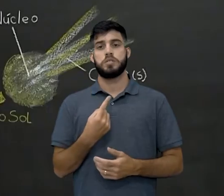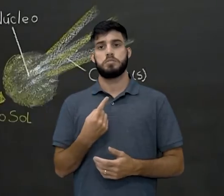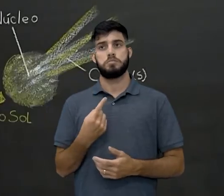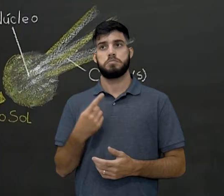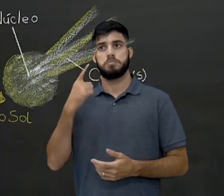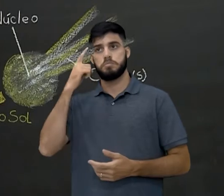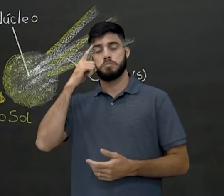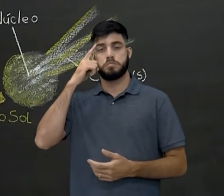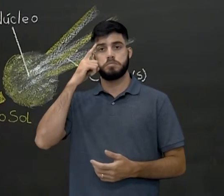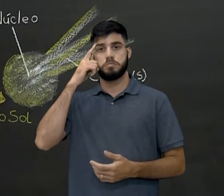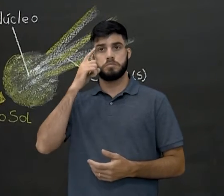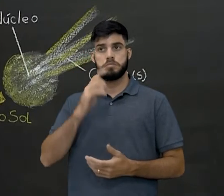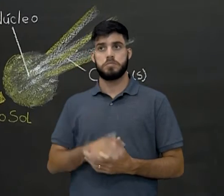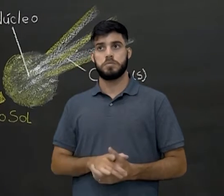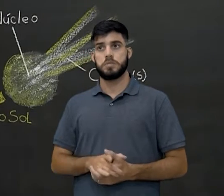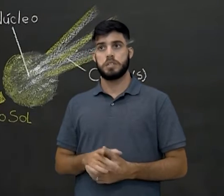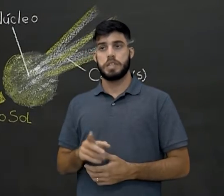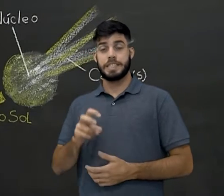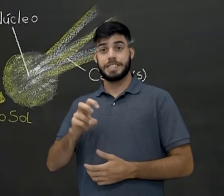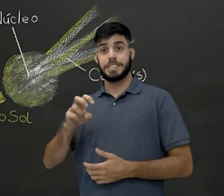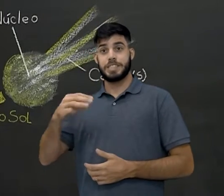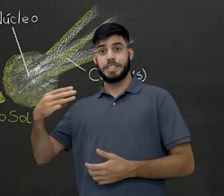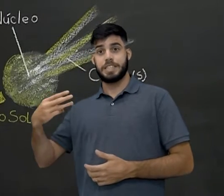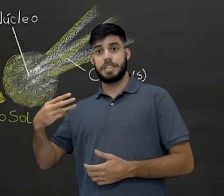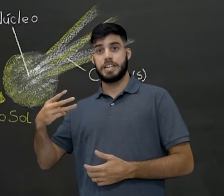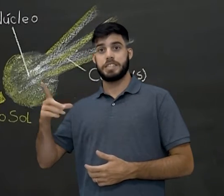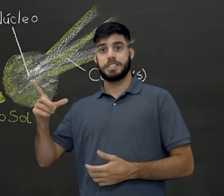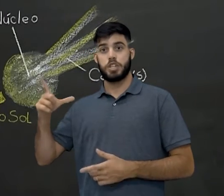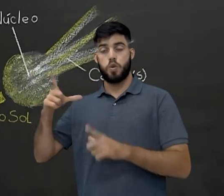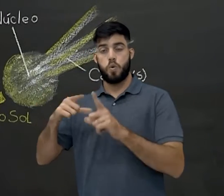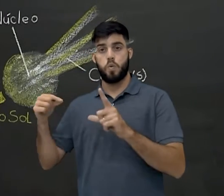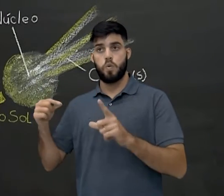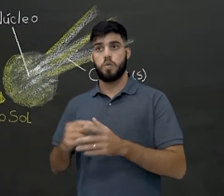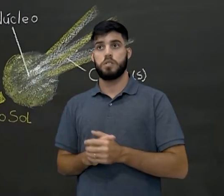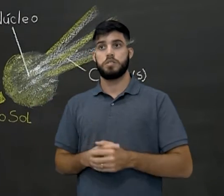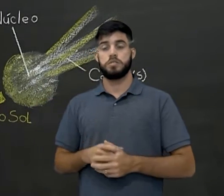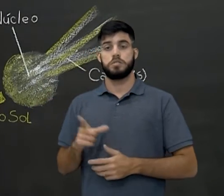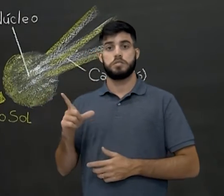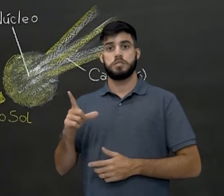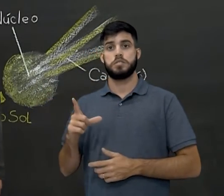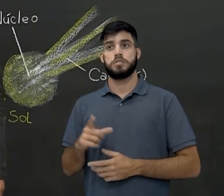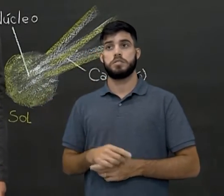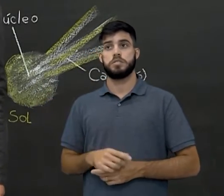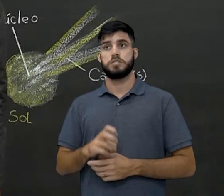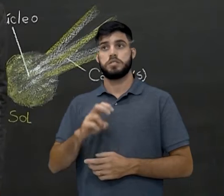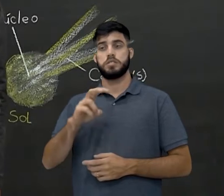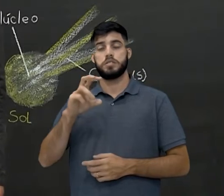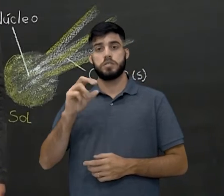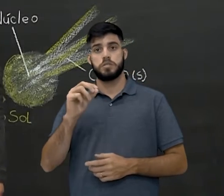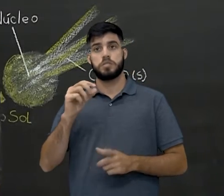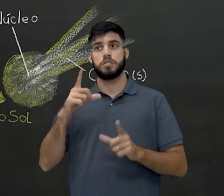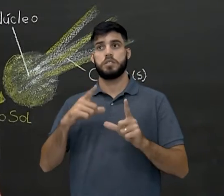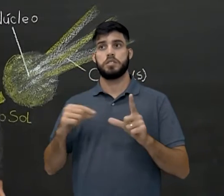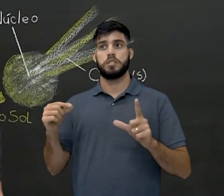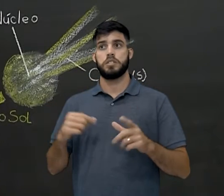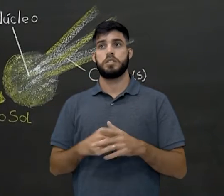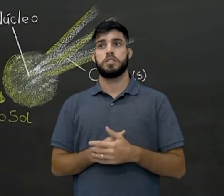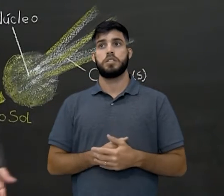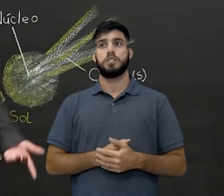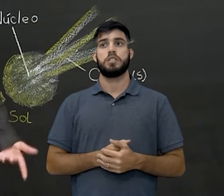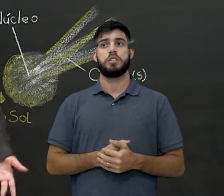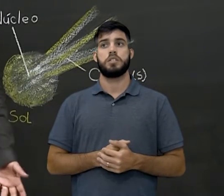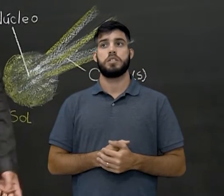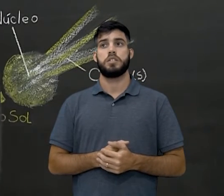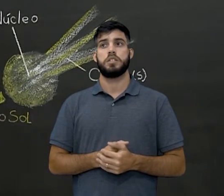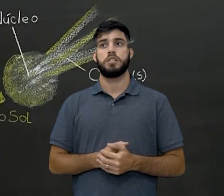Saturno, 53 luas. Júpiter, 50 luas, fora as que ainda estão em estudo para ver se entra como satélite natural ou